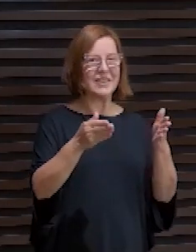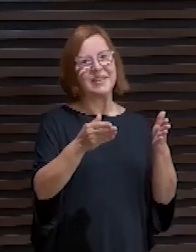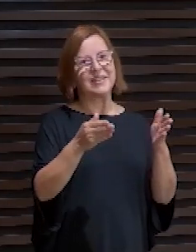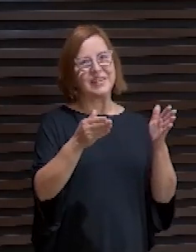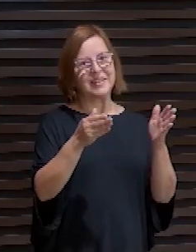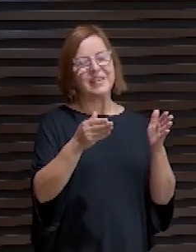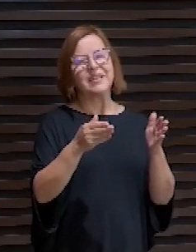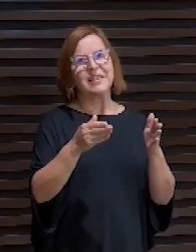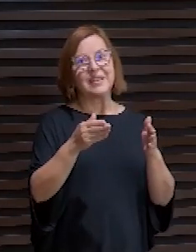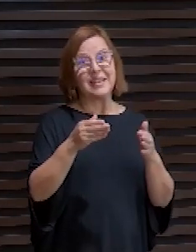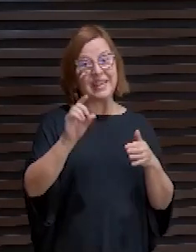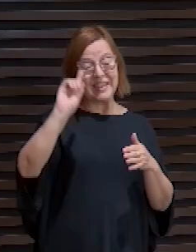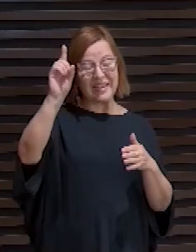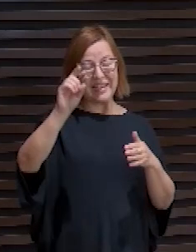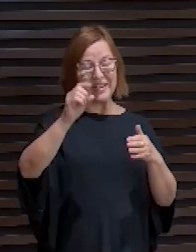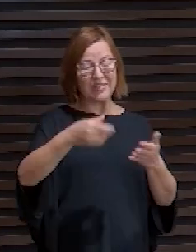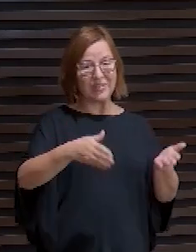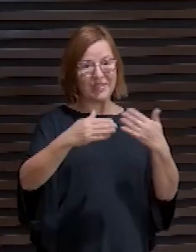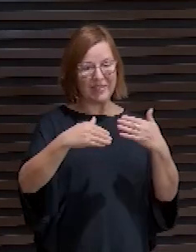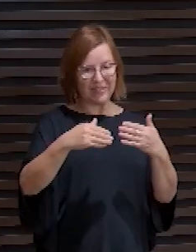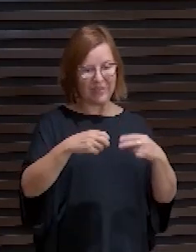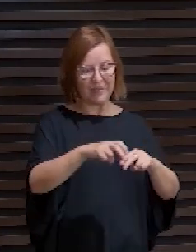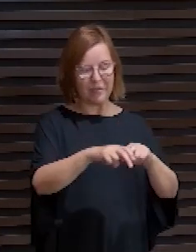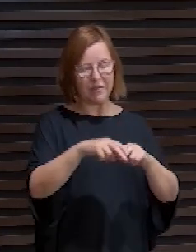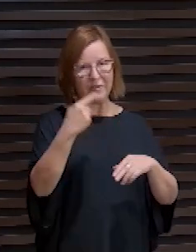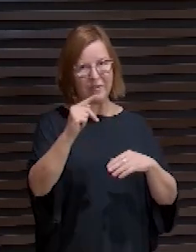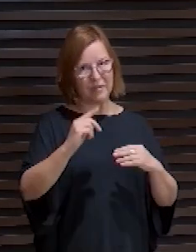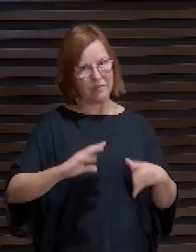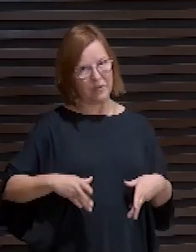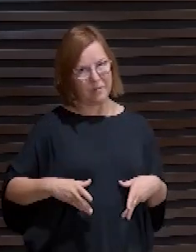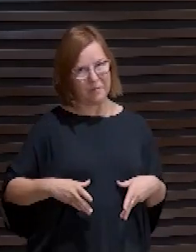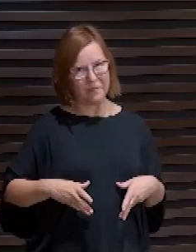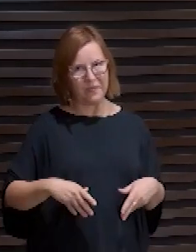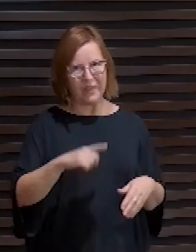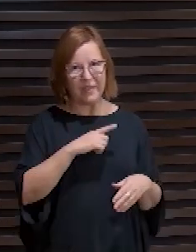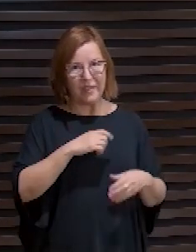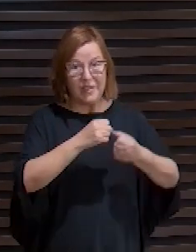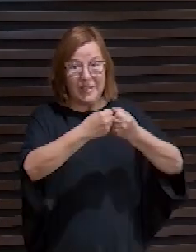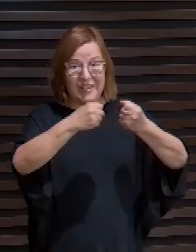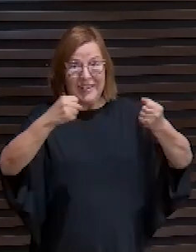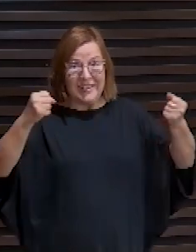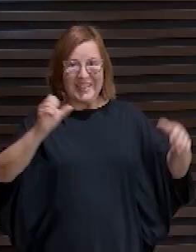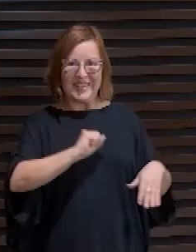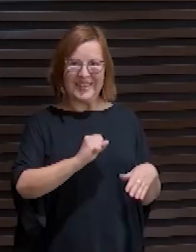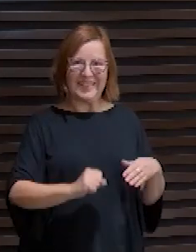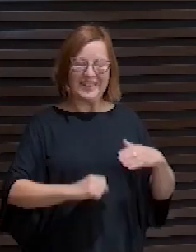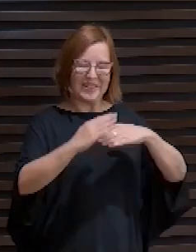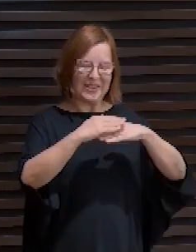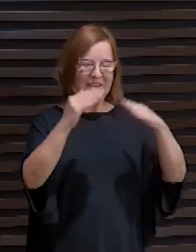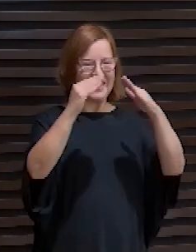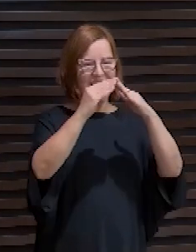véu, isto é, pela sua carne, e tendo grande sacerdote sobre a casa de Deus,